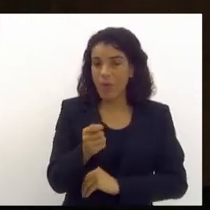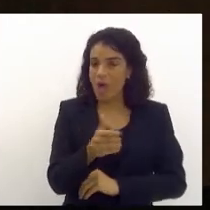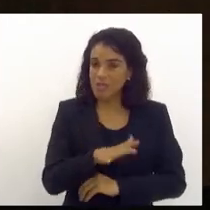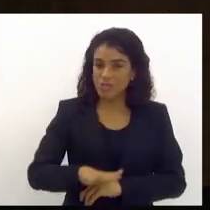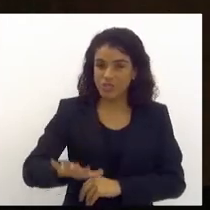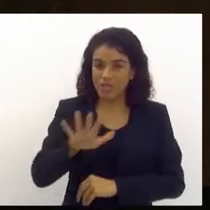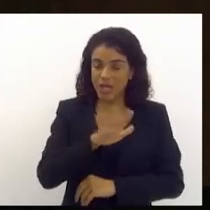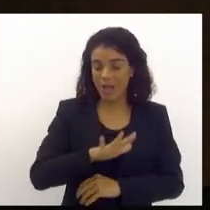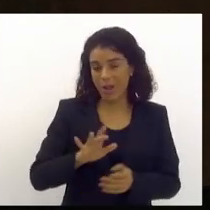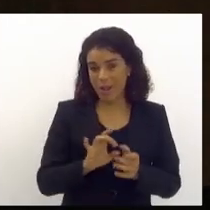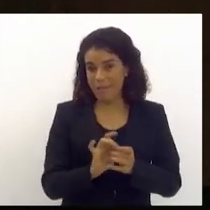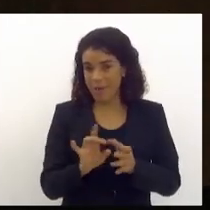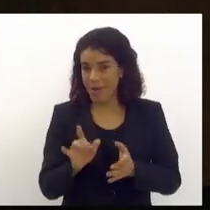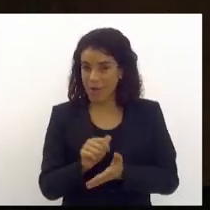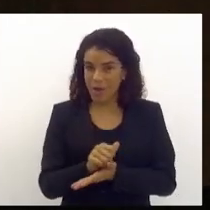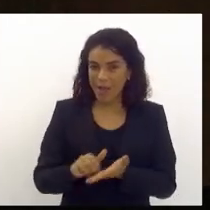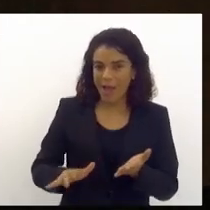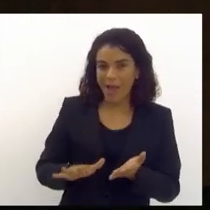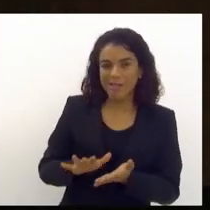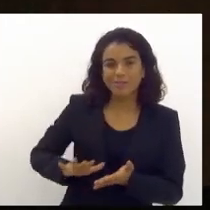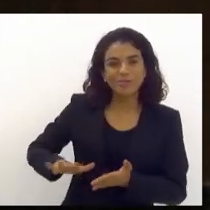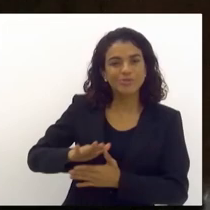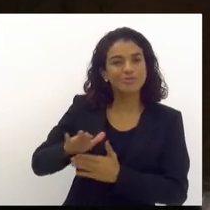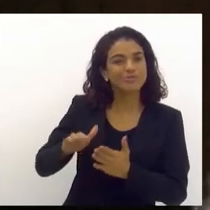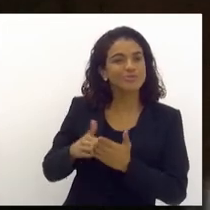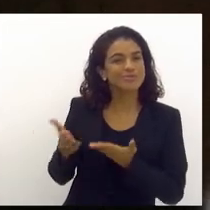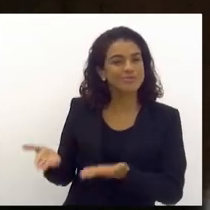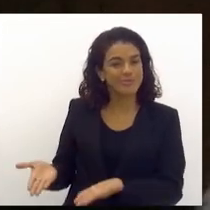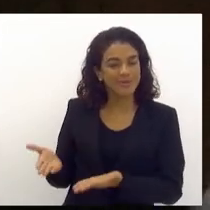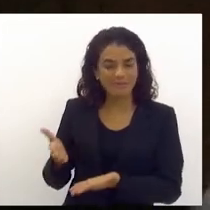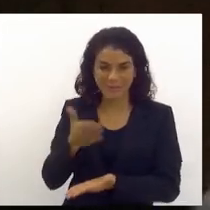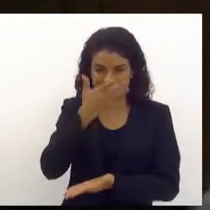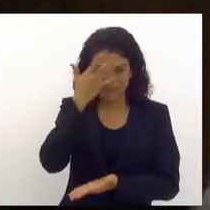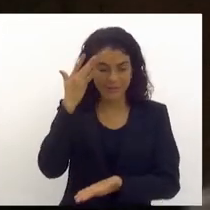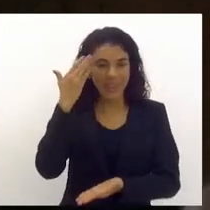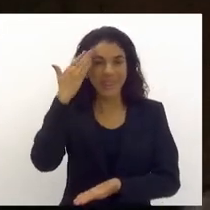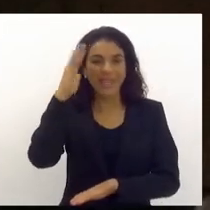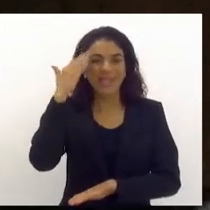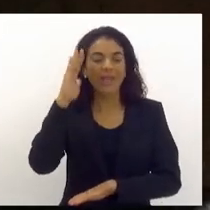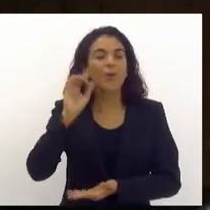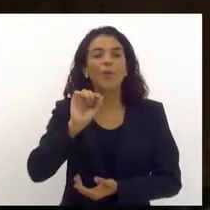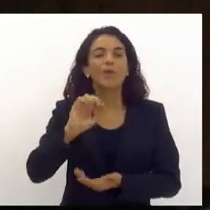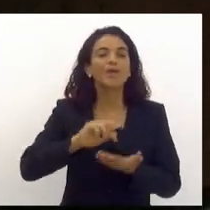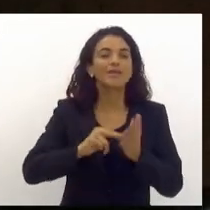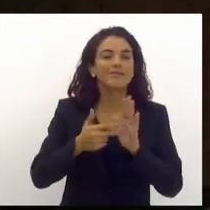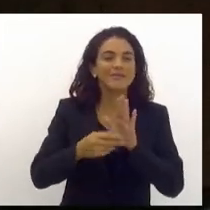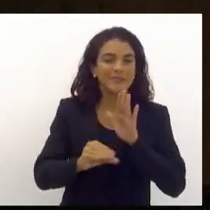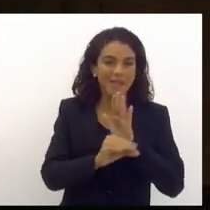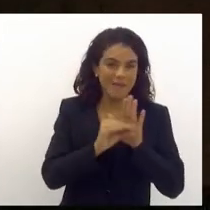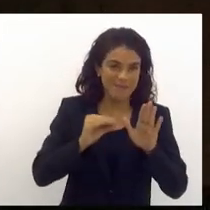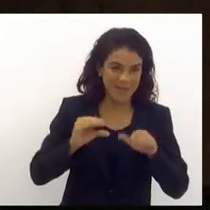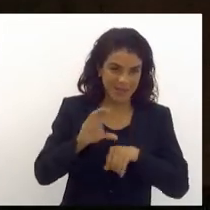geral, gasta-se lá. Então, é só para as pessoas entenderem o que é essa emenda constitucional.